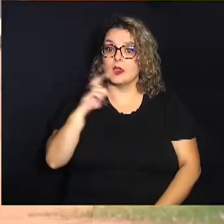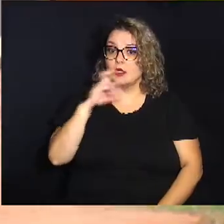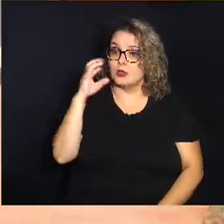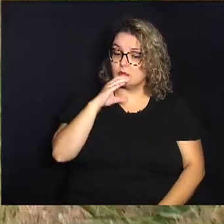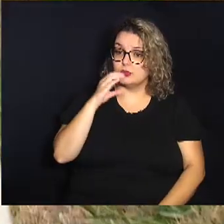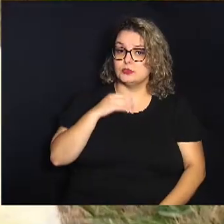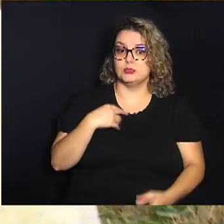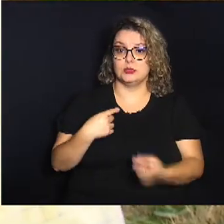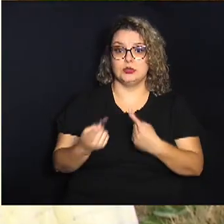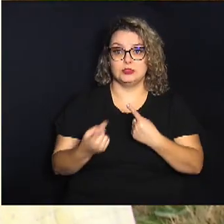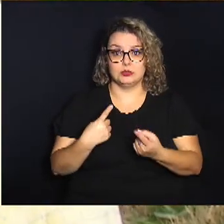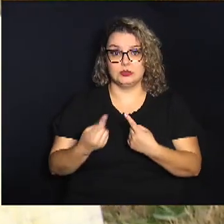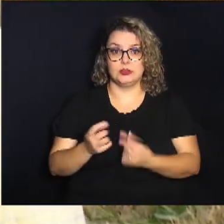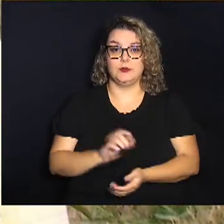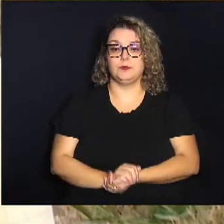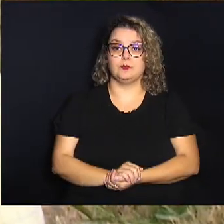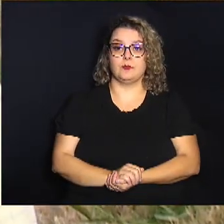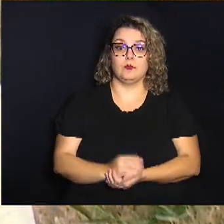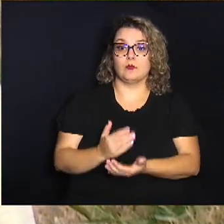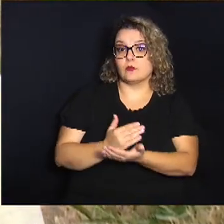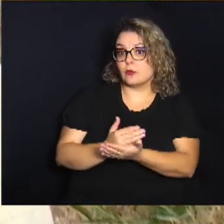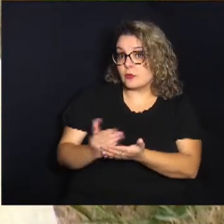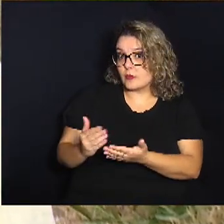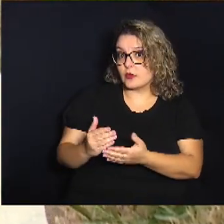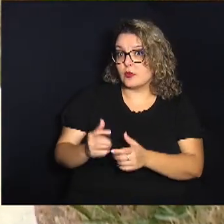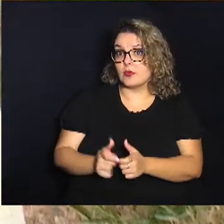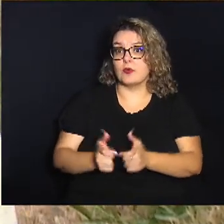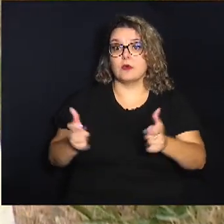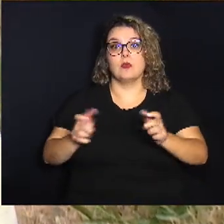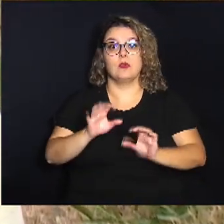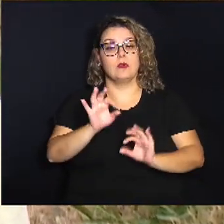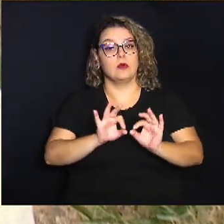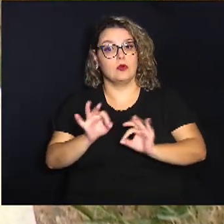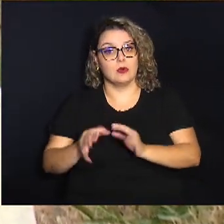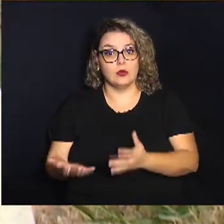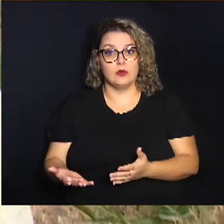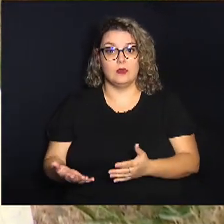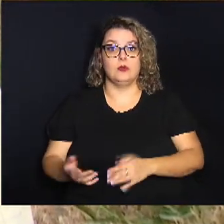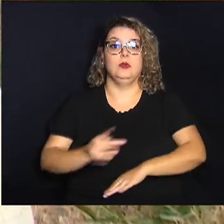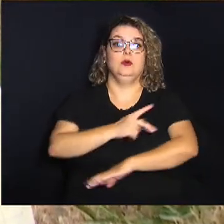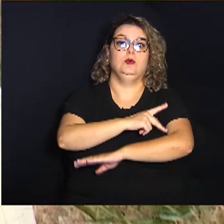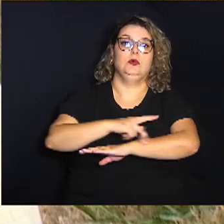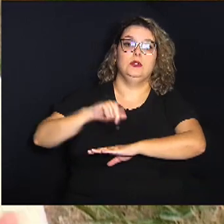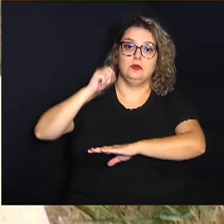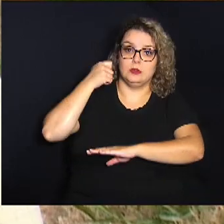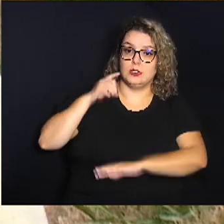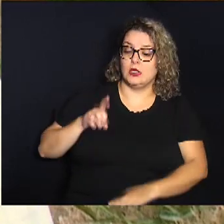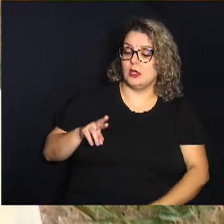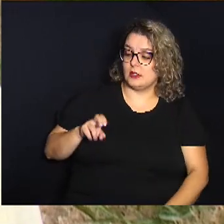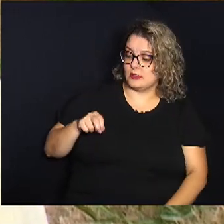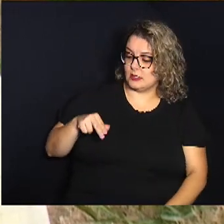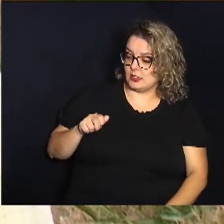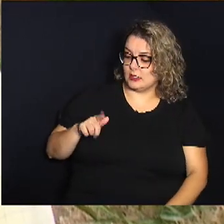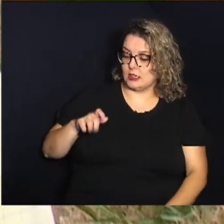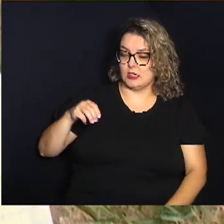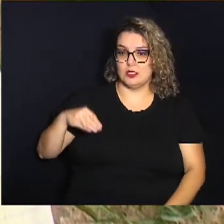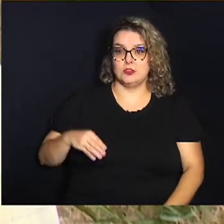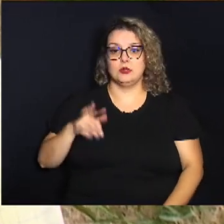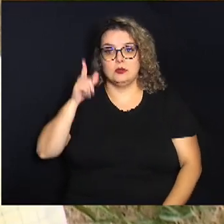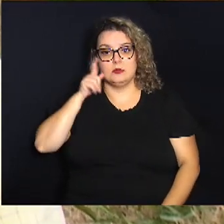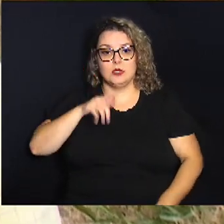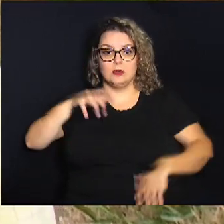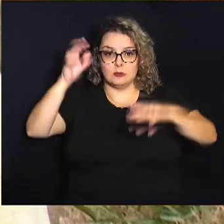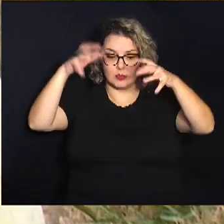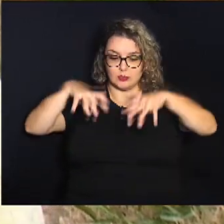as estradas. Isso aqui é o começo de um grandioso projeto, o asfalto e a drenagem que fizemos para conter as águas de